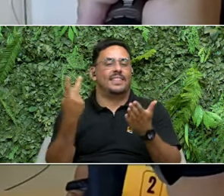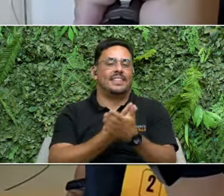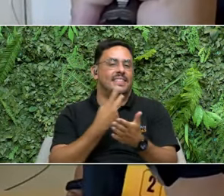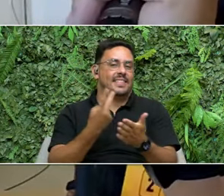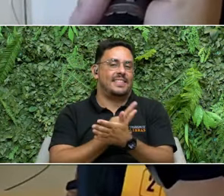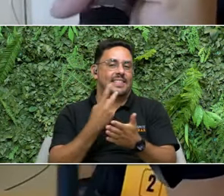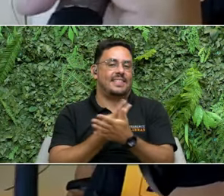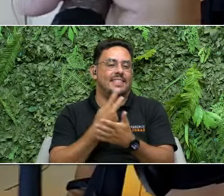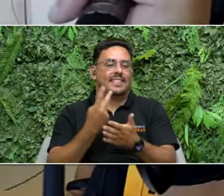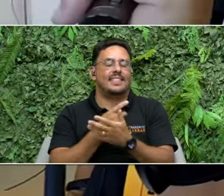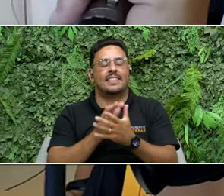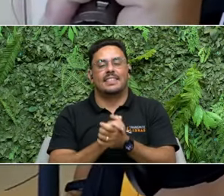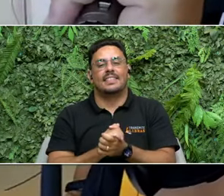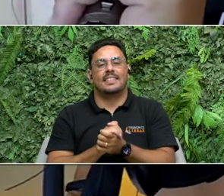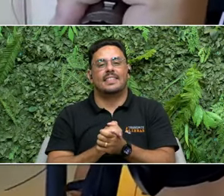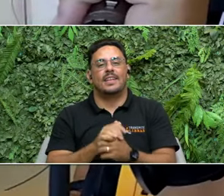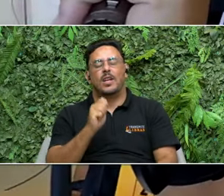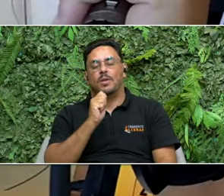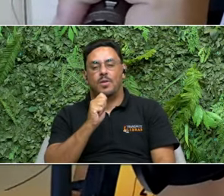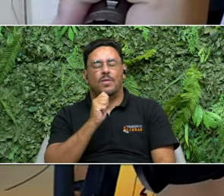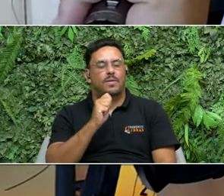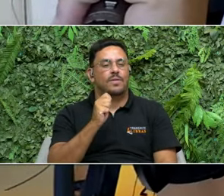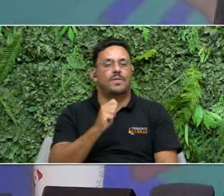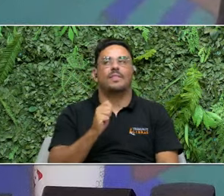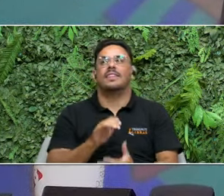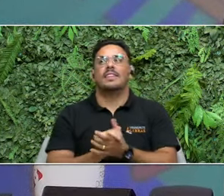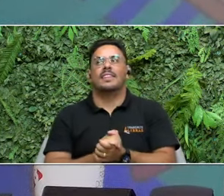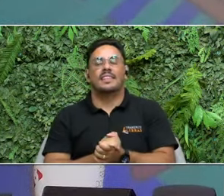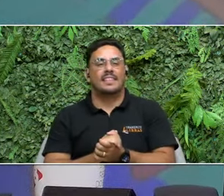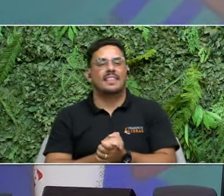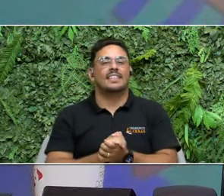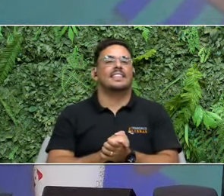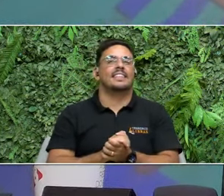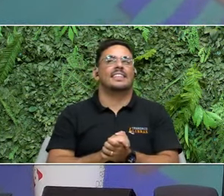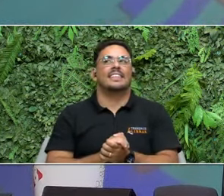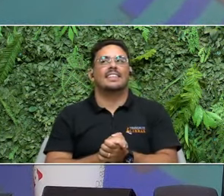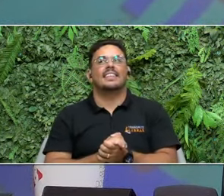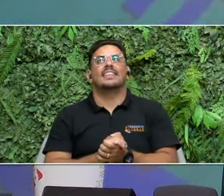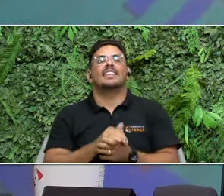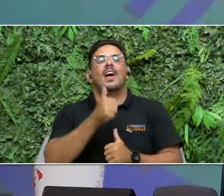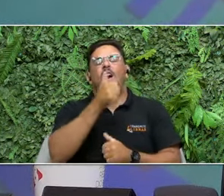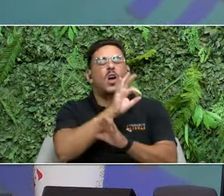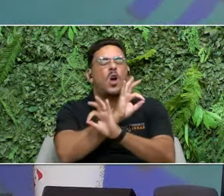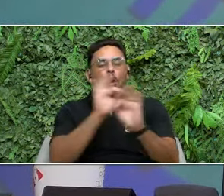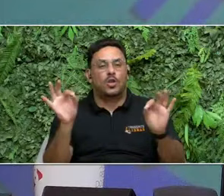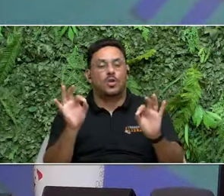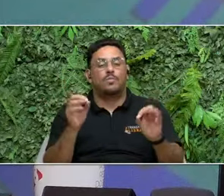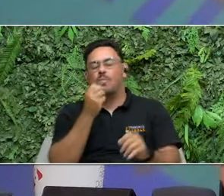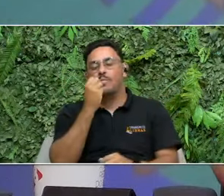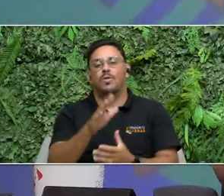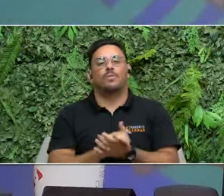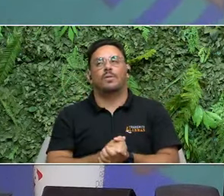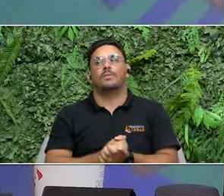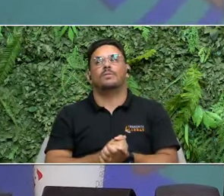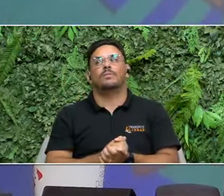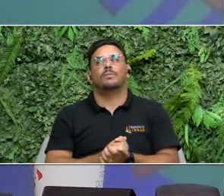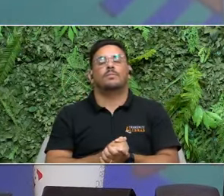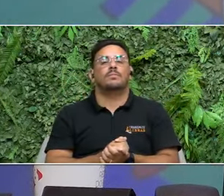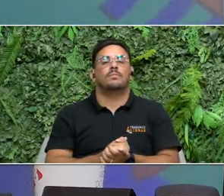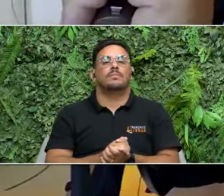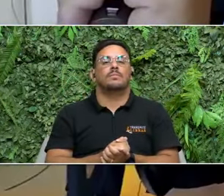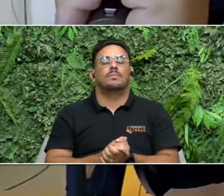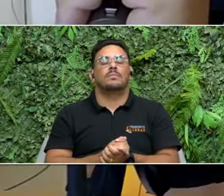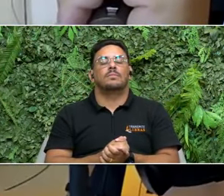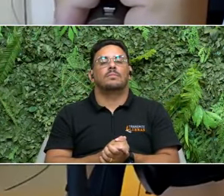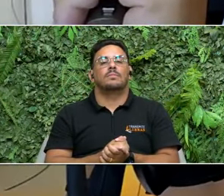né microfone tem amplificador né calma aí muito bem sensacional essa nossa equipe acho no primeiro tempo